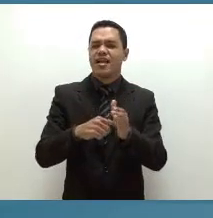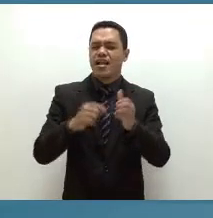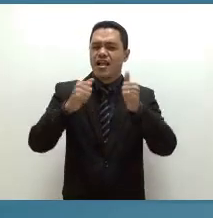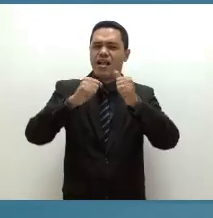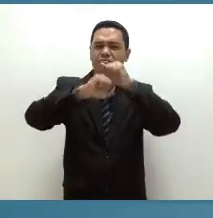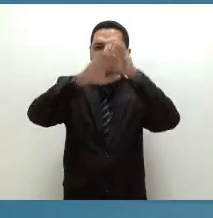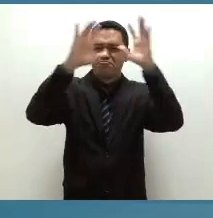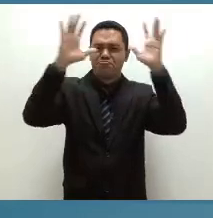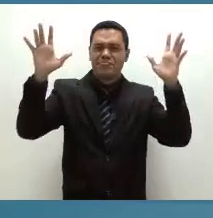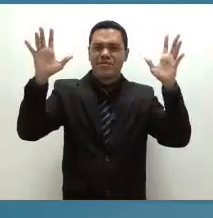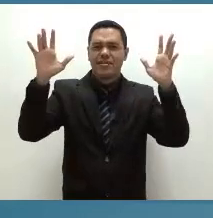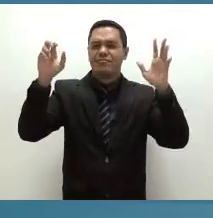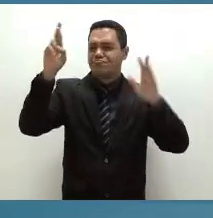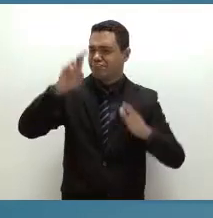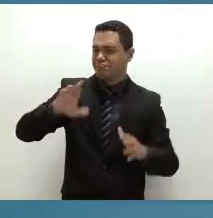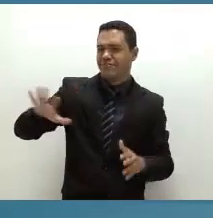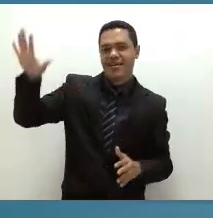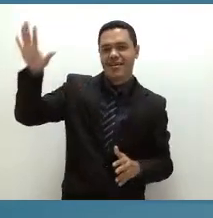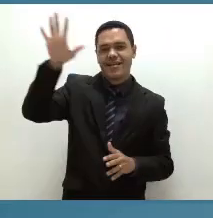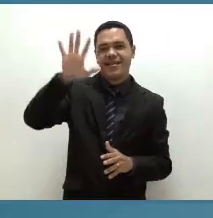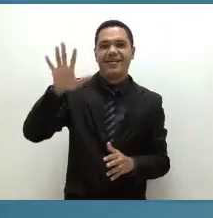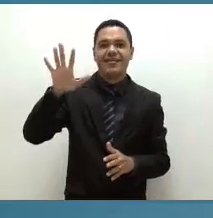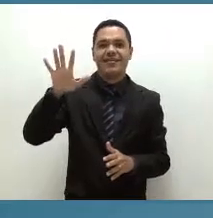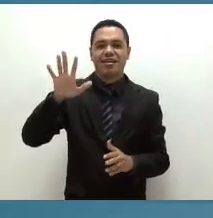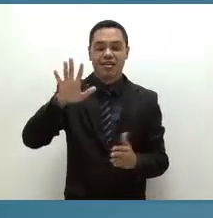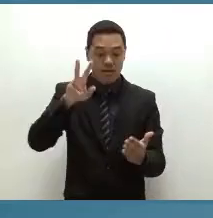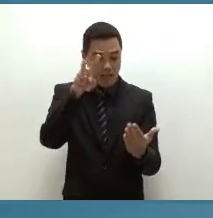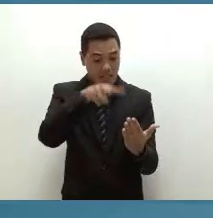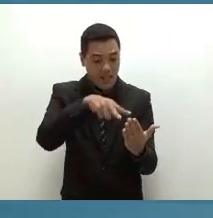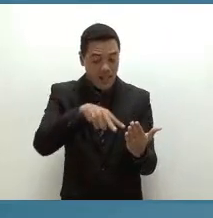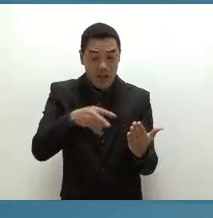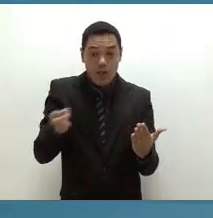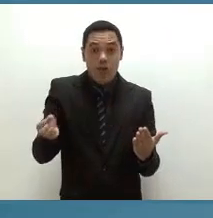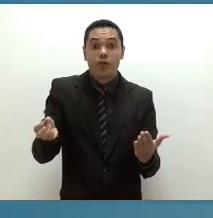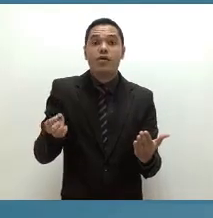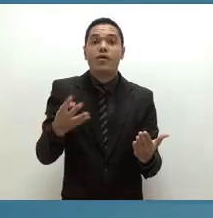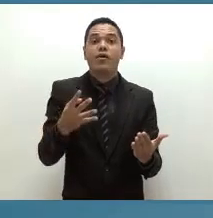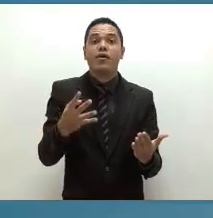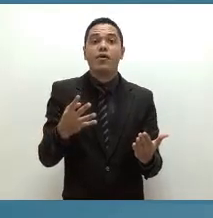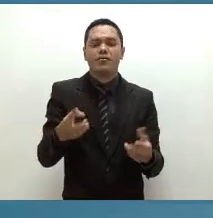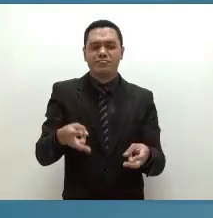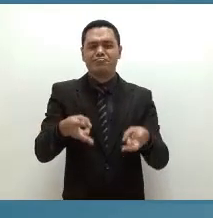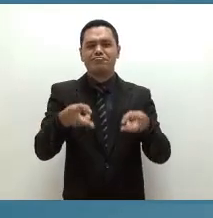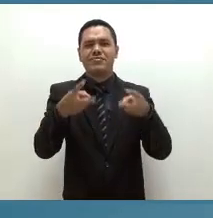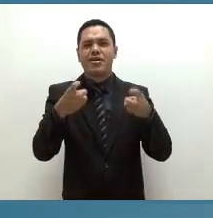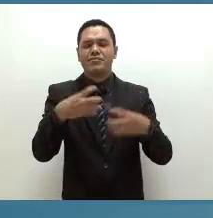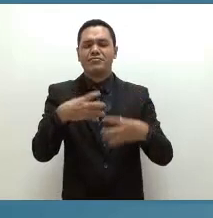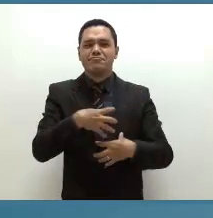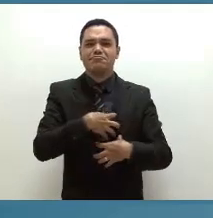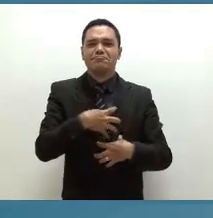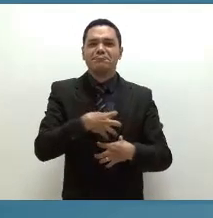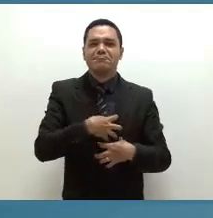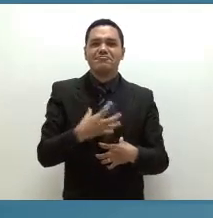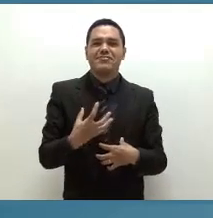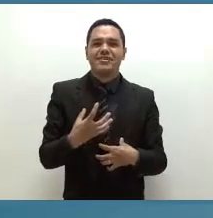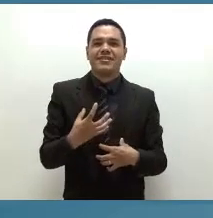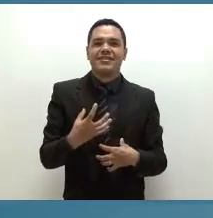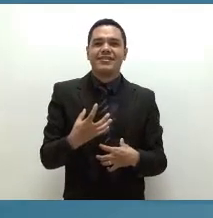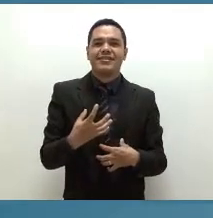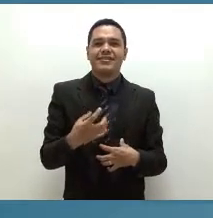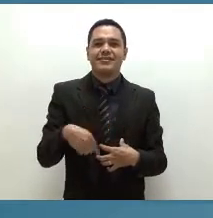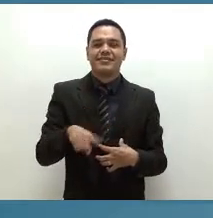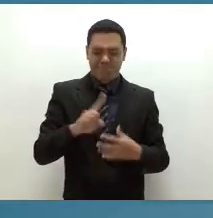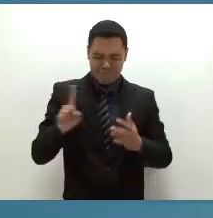revelação. A cada nova leitura, percebemos a descoberta de algo que para nós ainda não